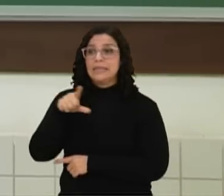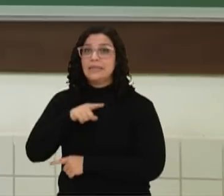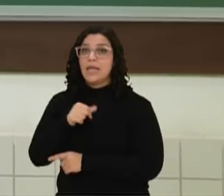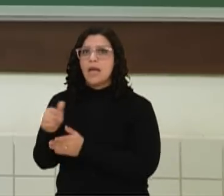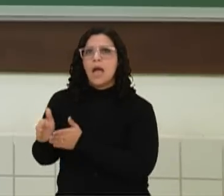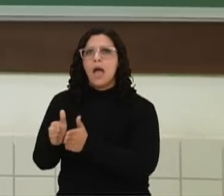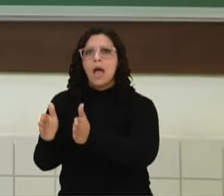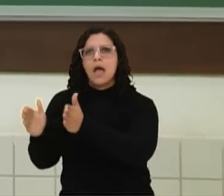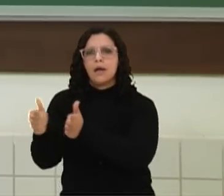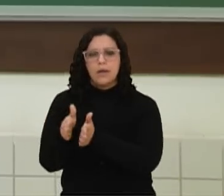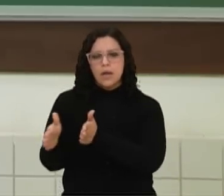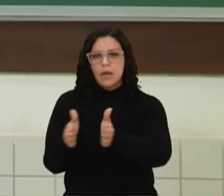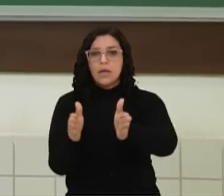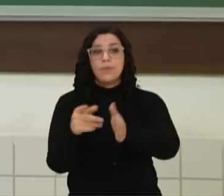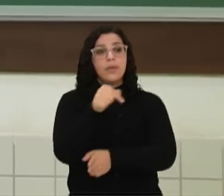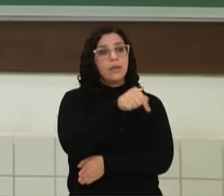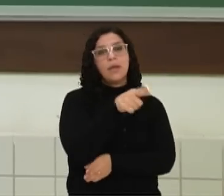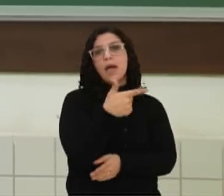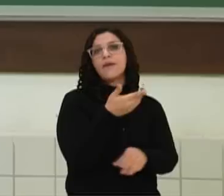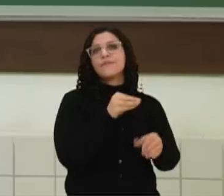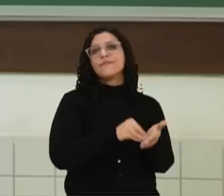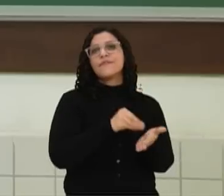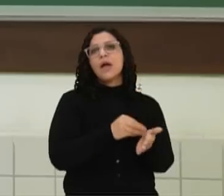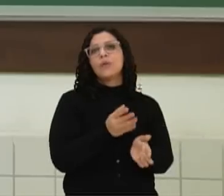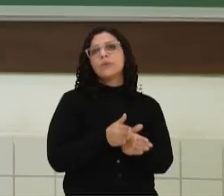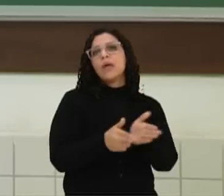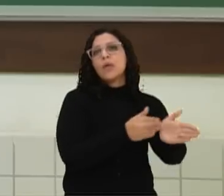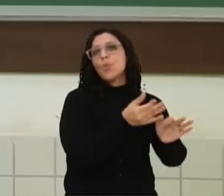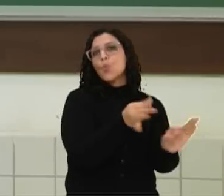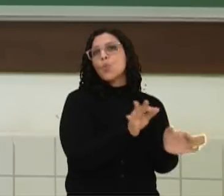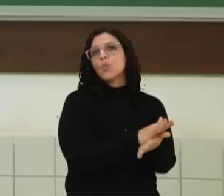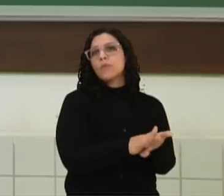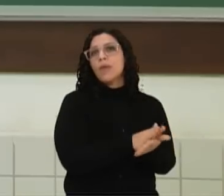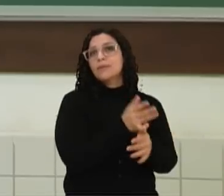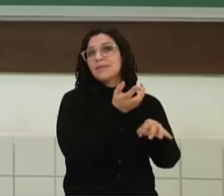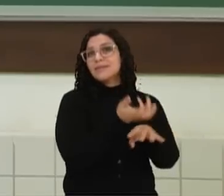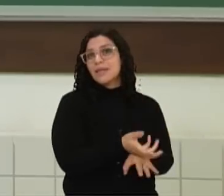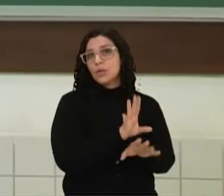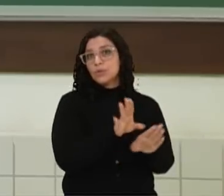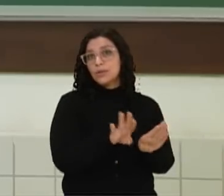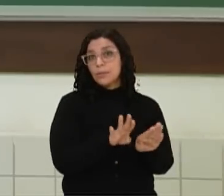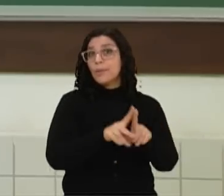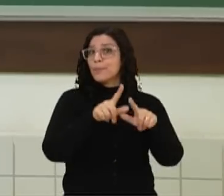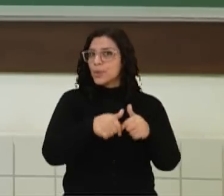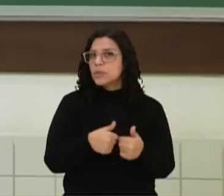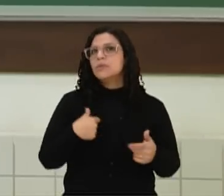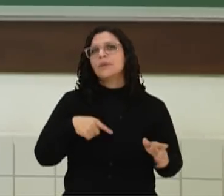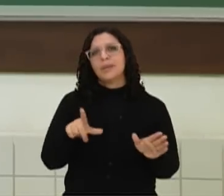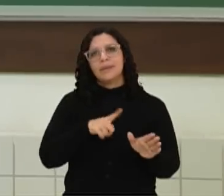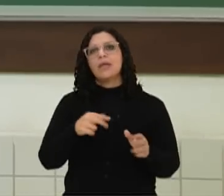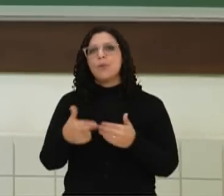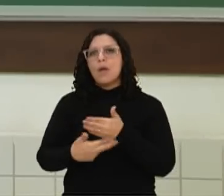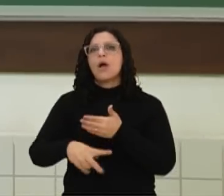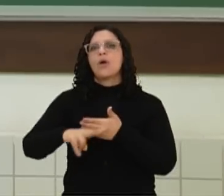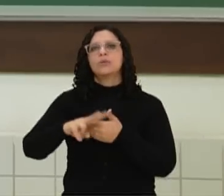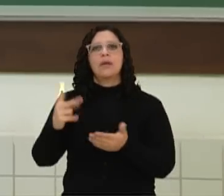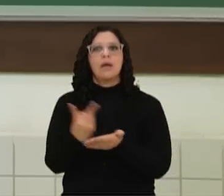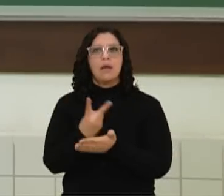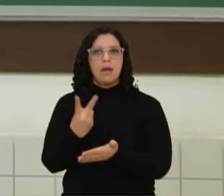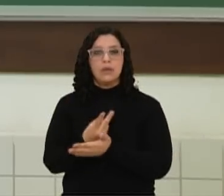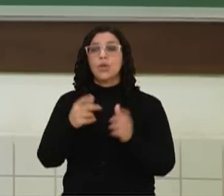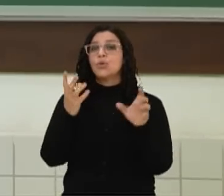muitos rios com muita água e outras áreas que naturalmente são mais secas. Só isso já reflete essa diferença